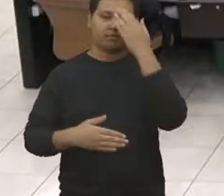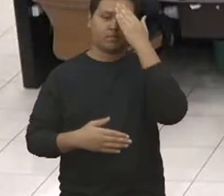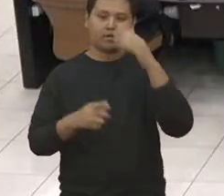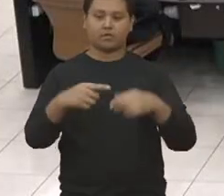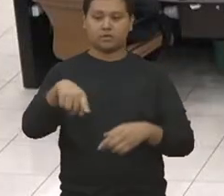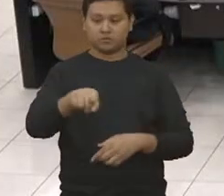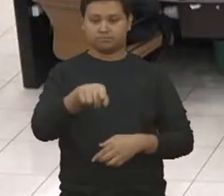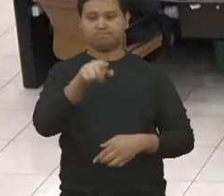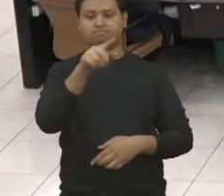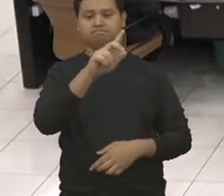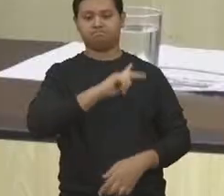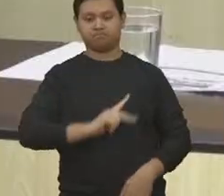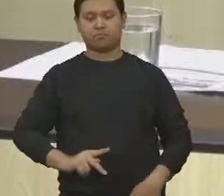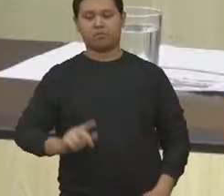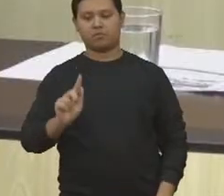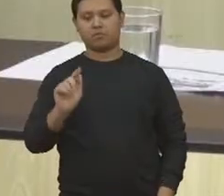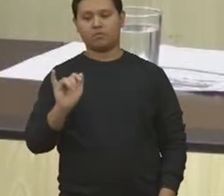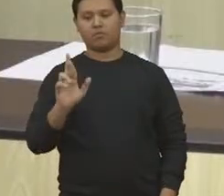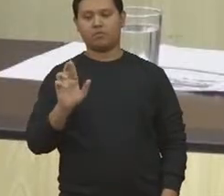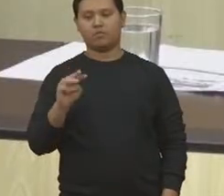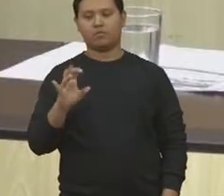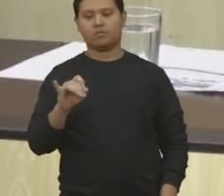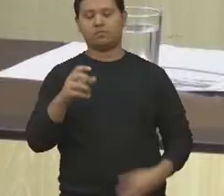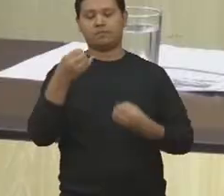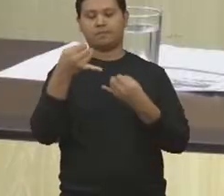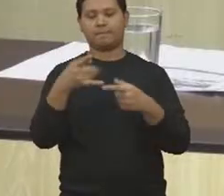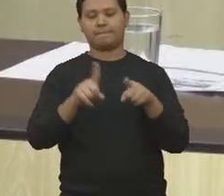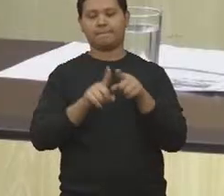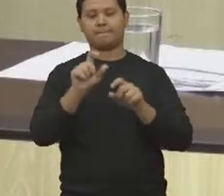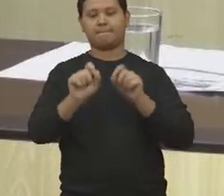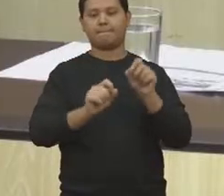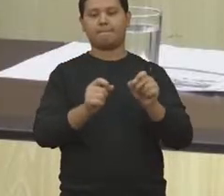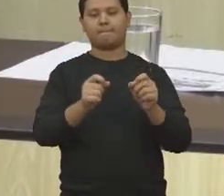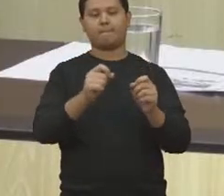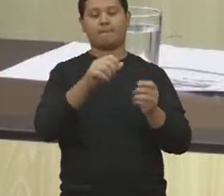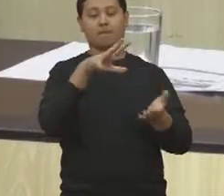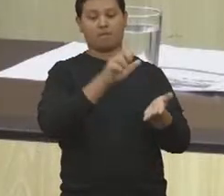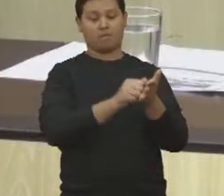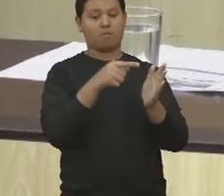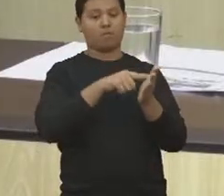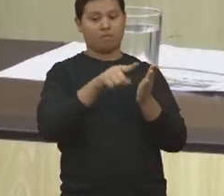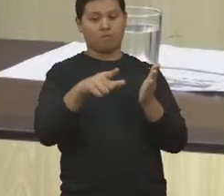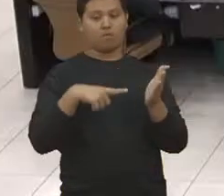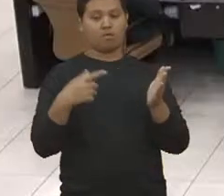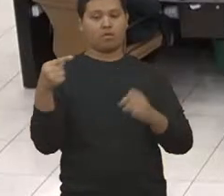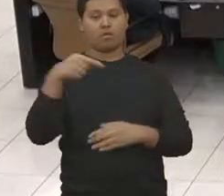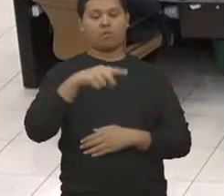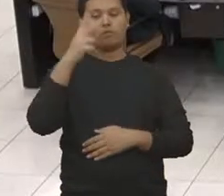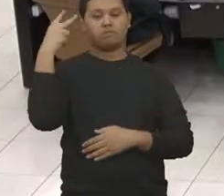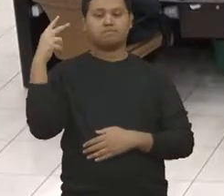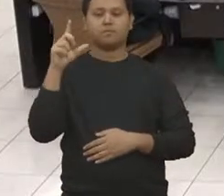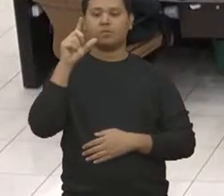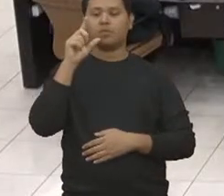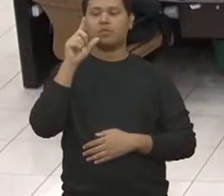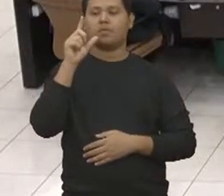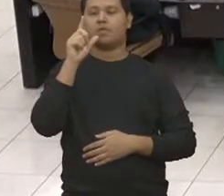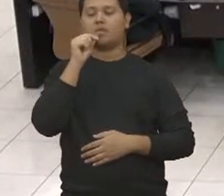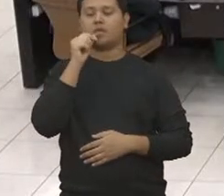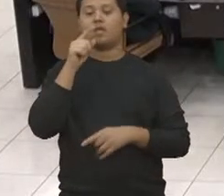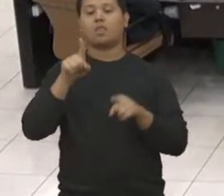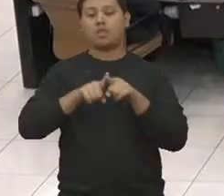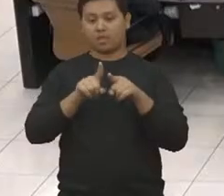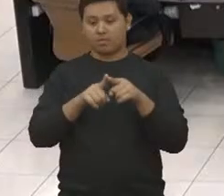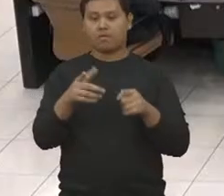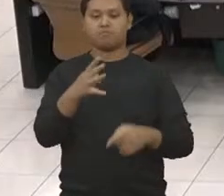Agradeço o senhor Guilherme pela explanação. Também registro a presença do vereador Neto Alves, que é membro da Comissão